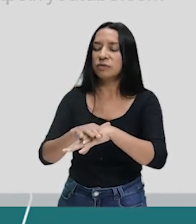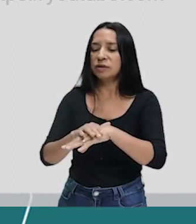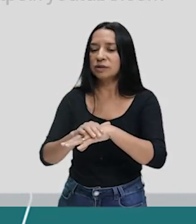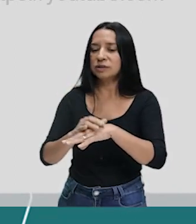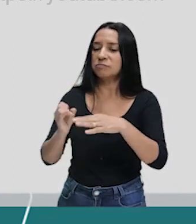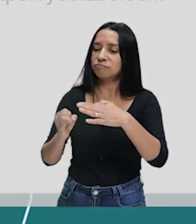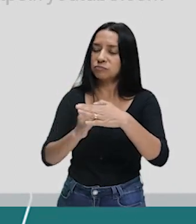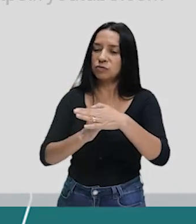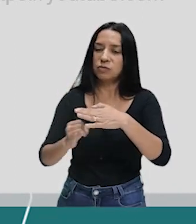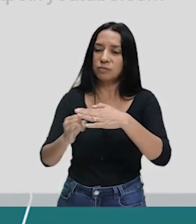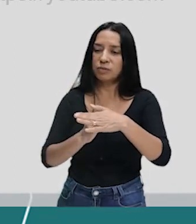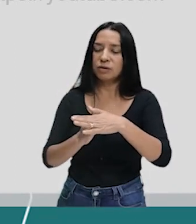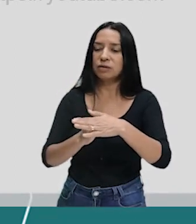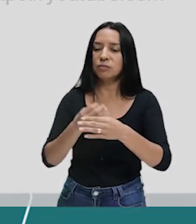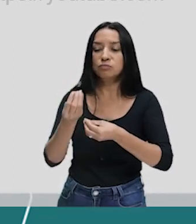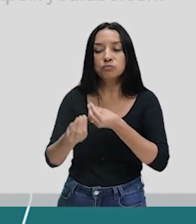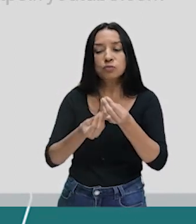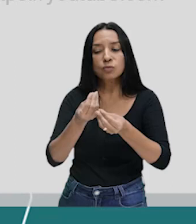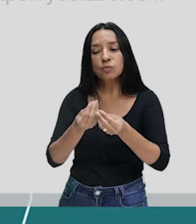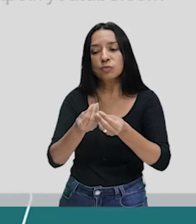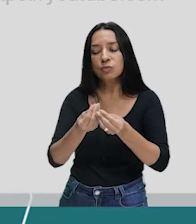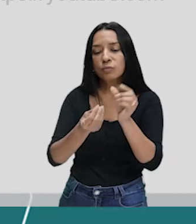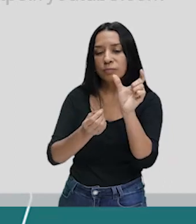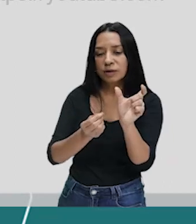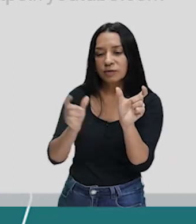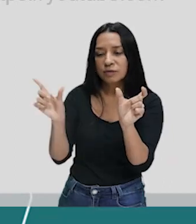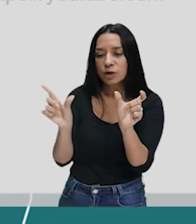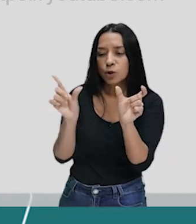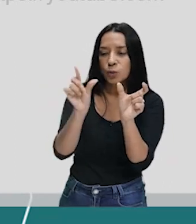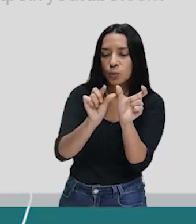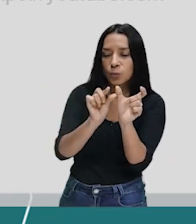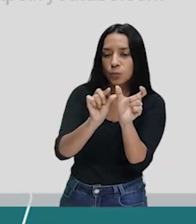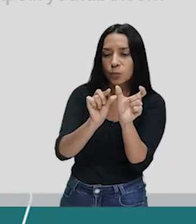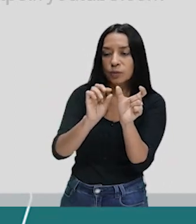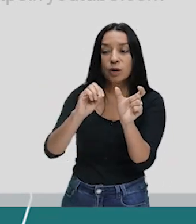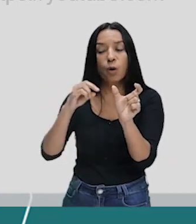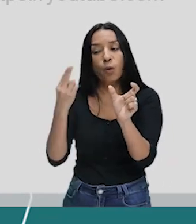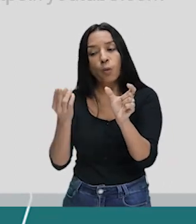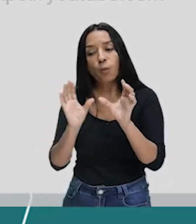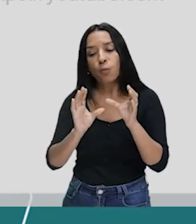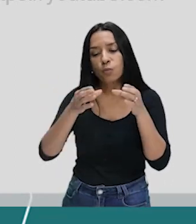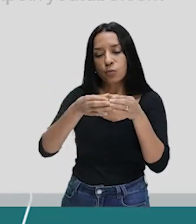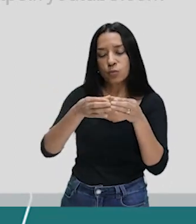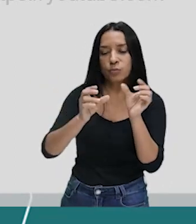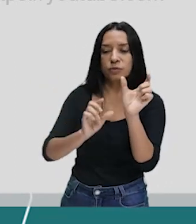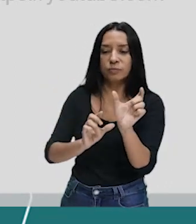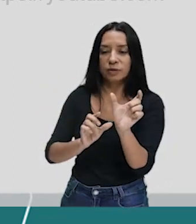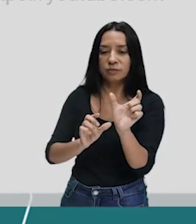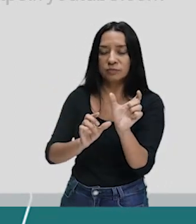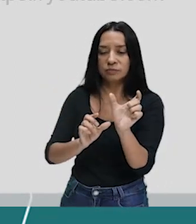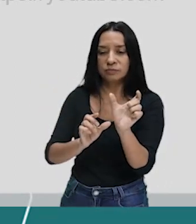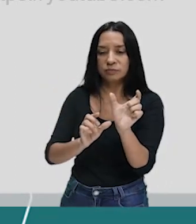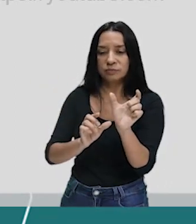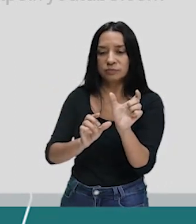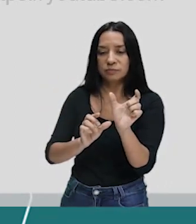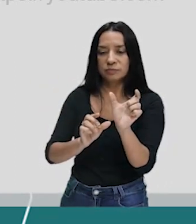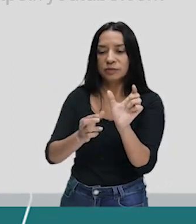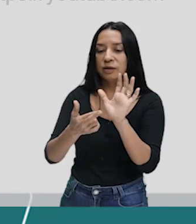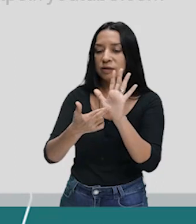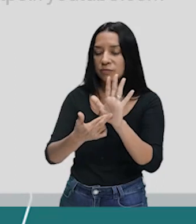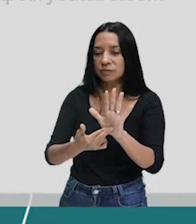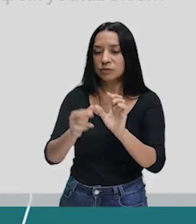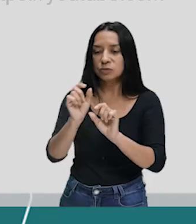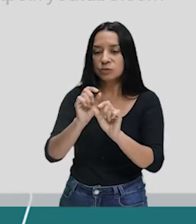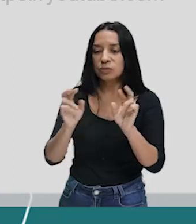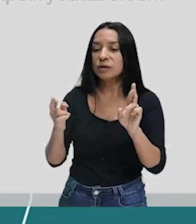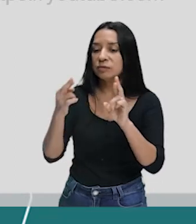abreviações como formas curtas de palavras ou de grupos de palavras. Phrases faz referência a